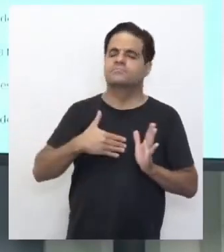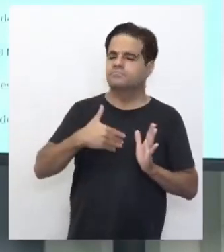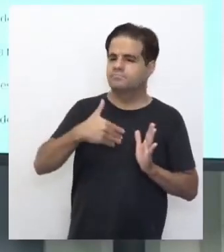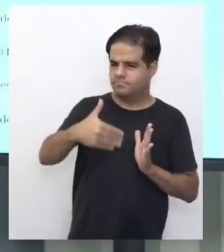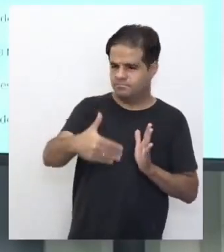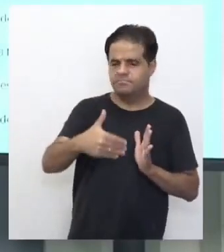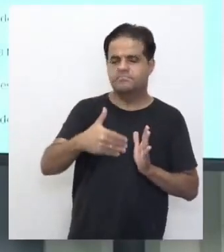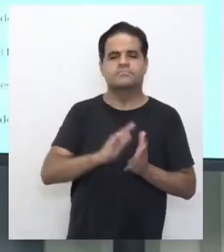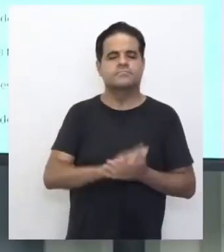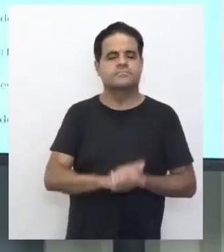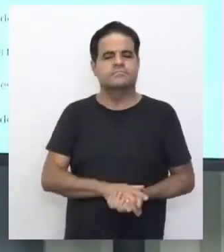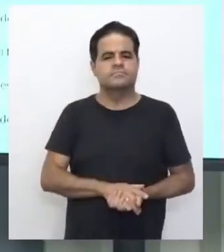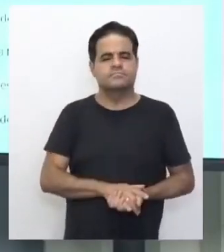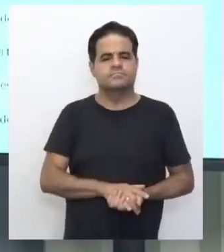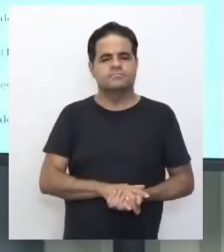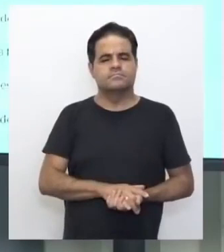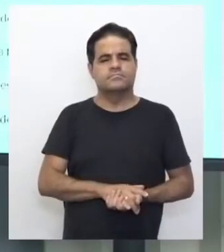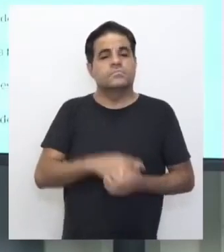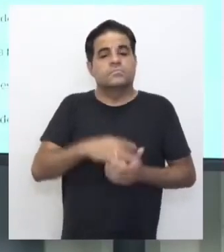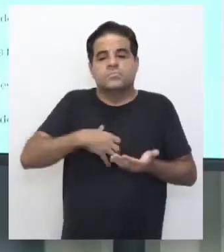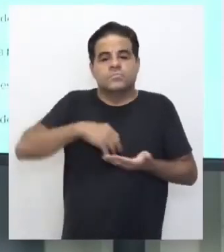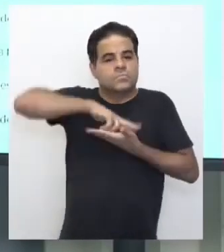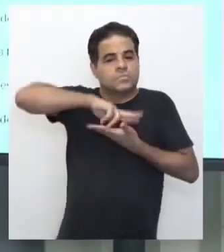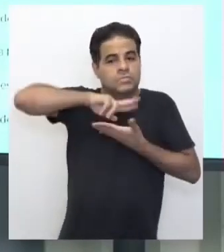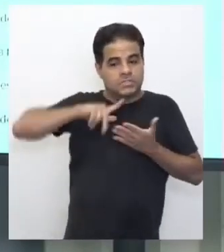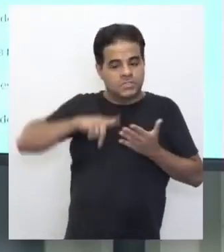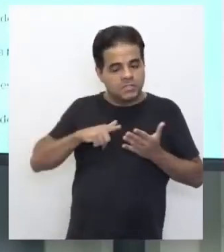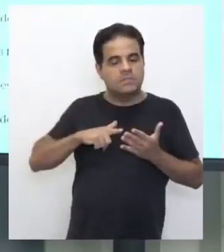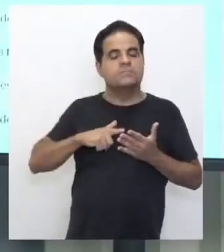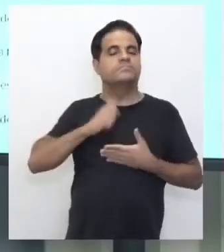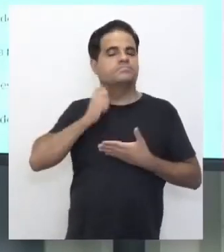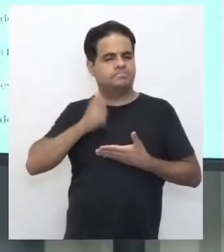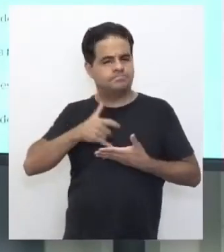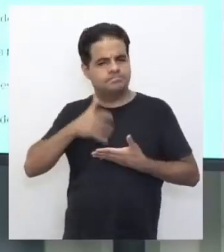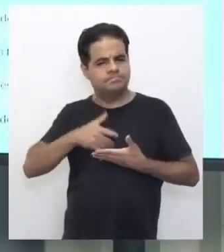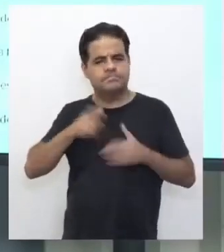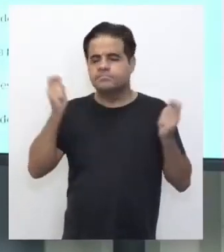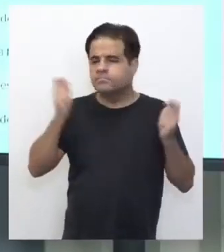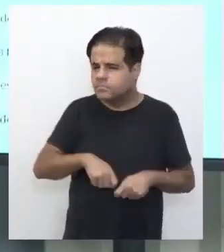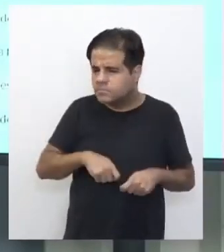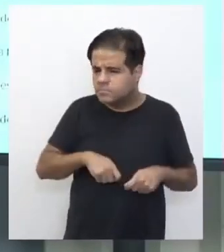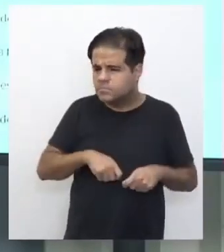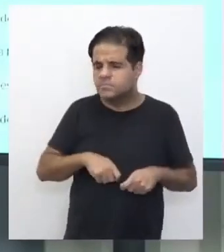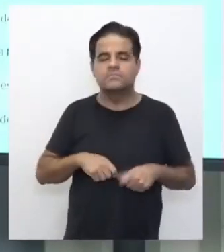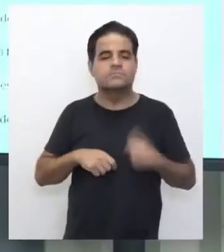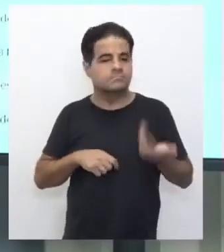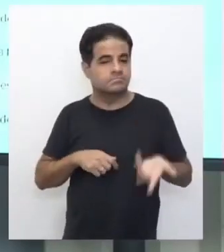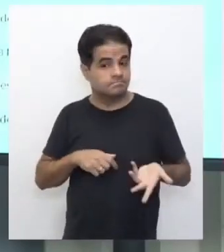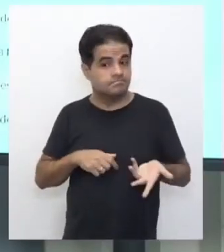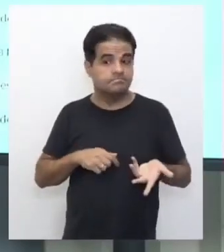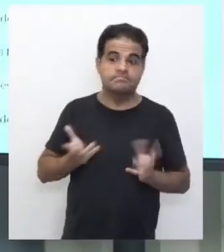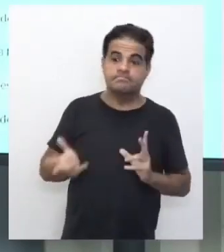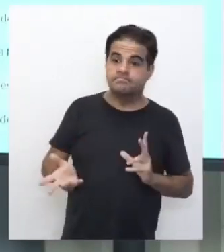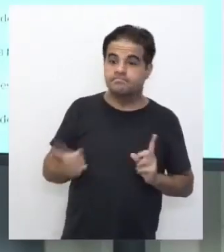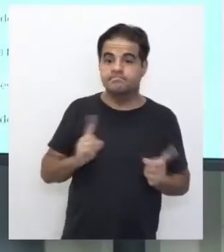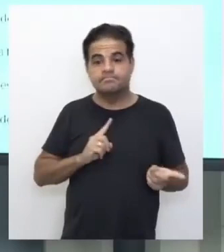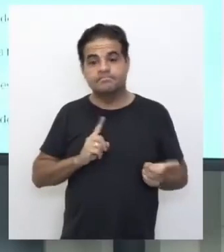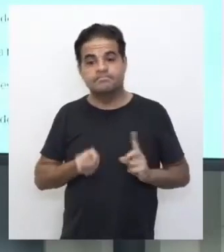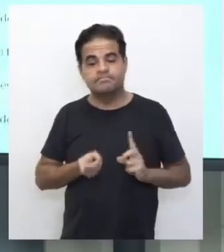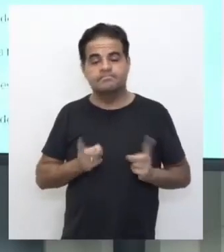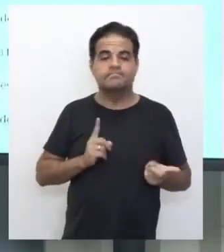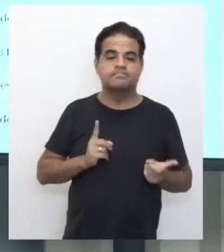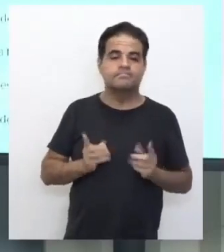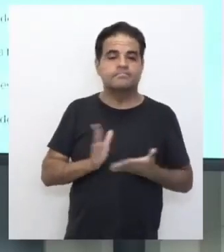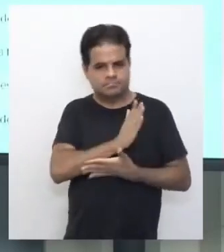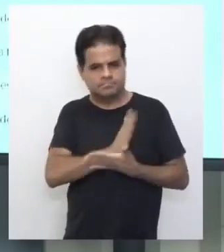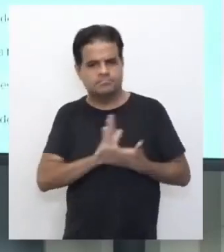Então, os gêneros que apresentam predominância de descrição, é possível observar a expressividade do autor? A gente já tratou disso em